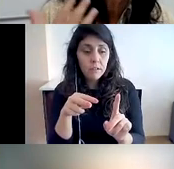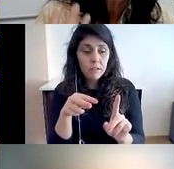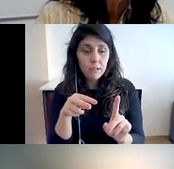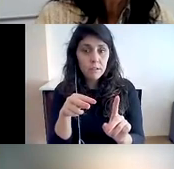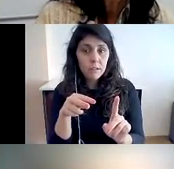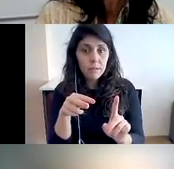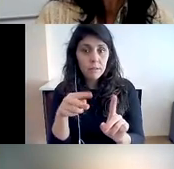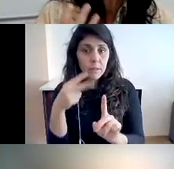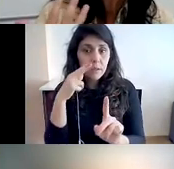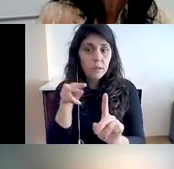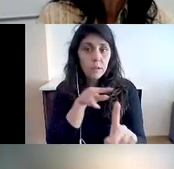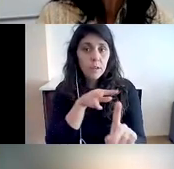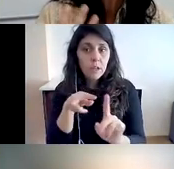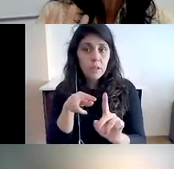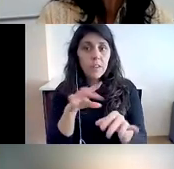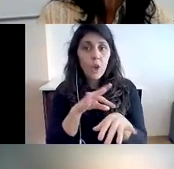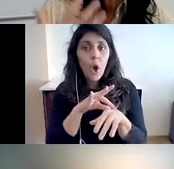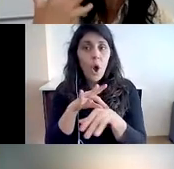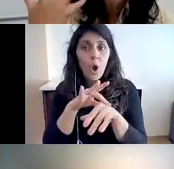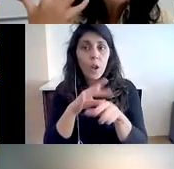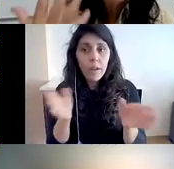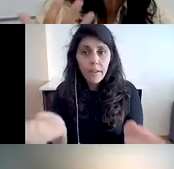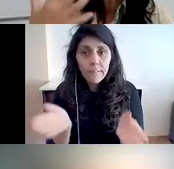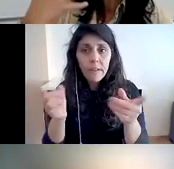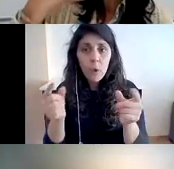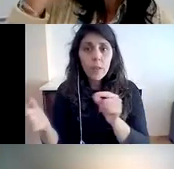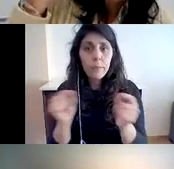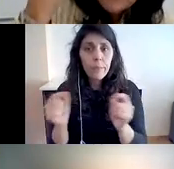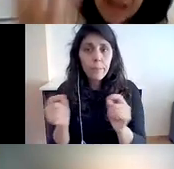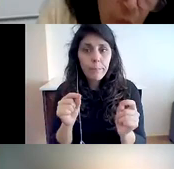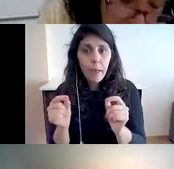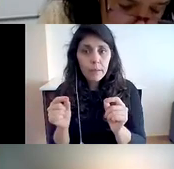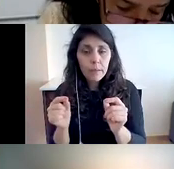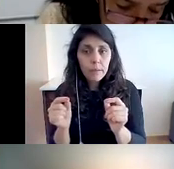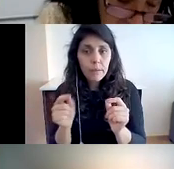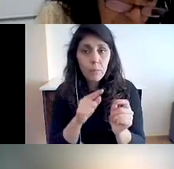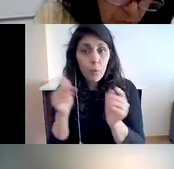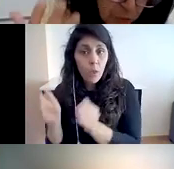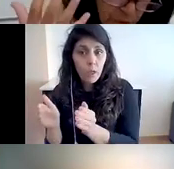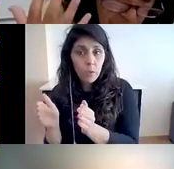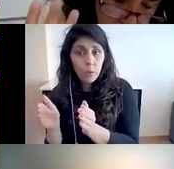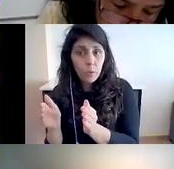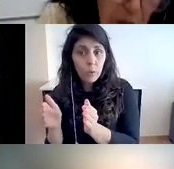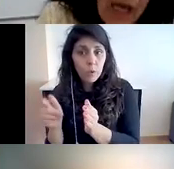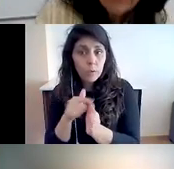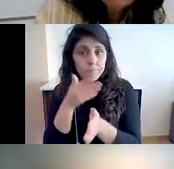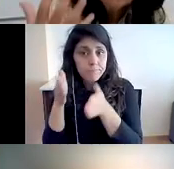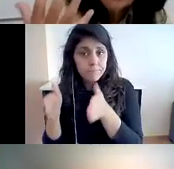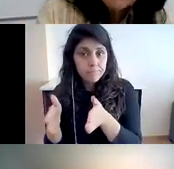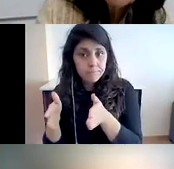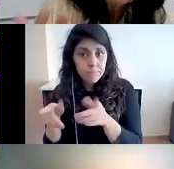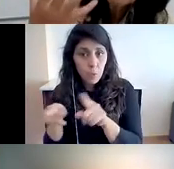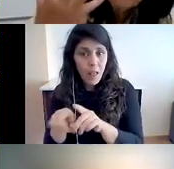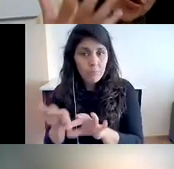de orientar o debate no sentido de, por um lado, trazer o enraizamento social,